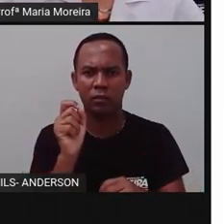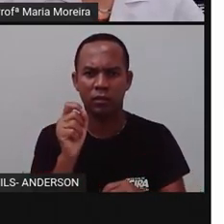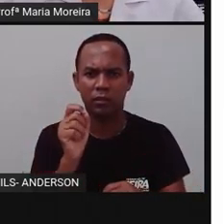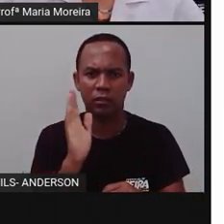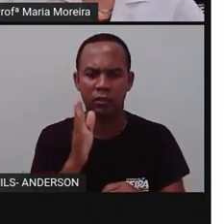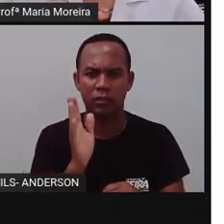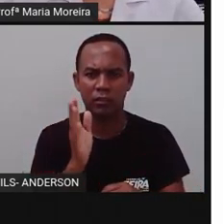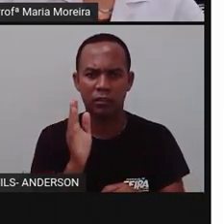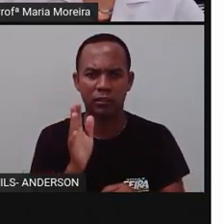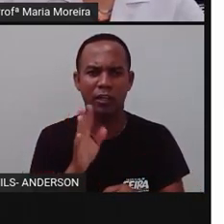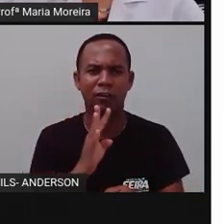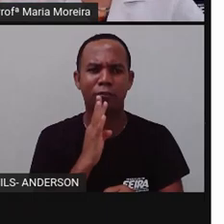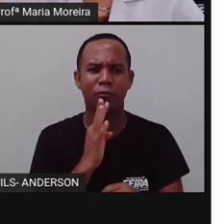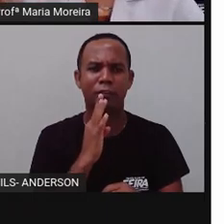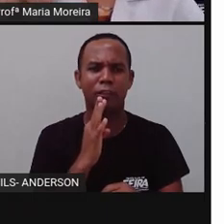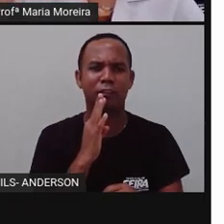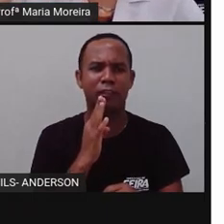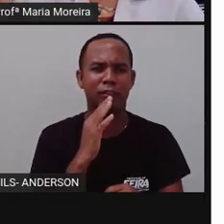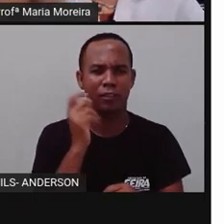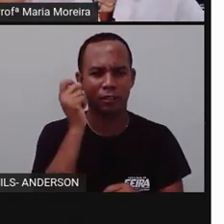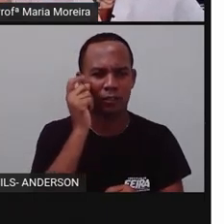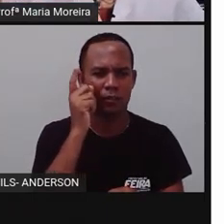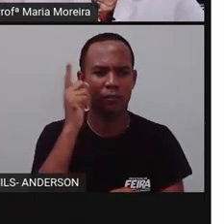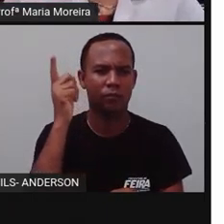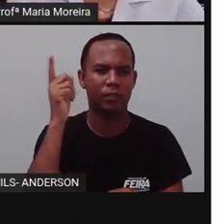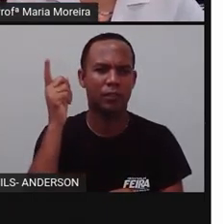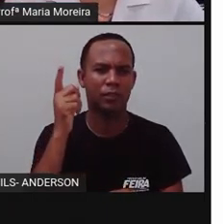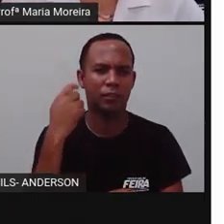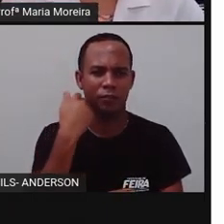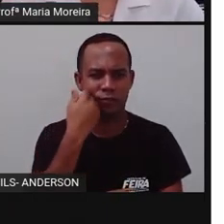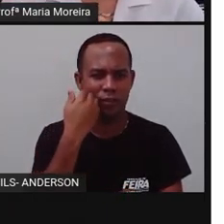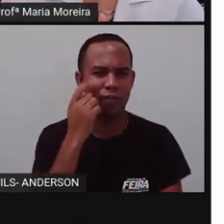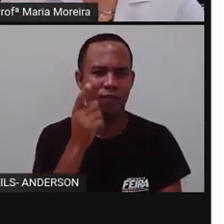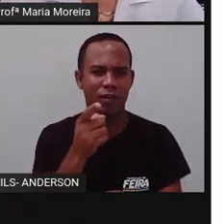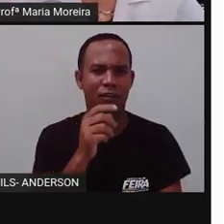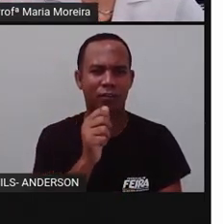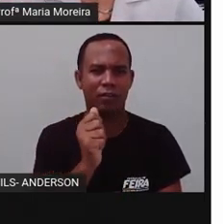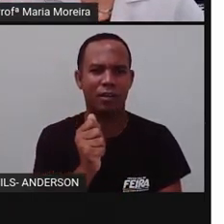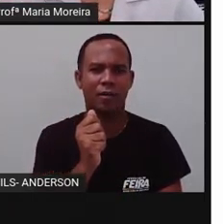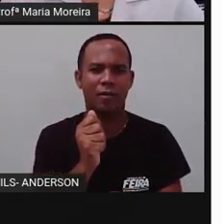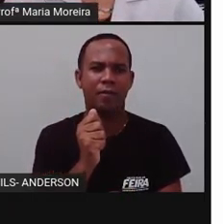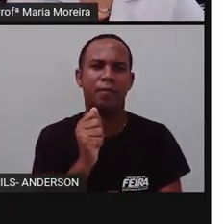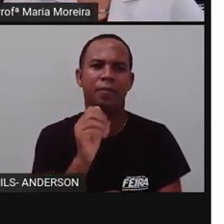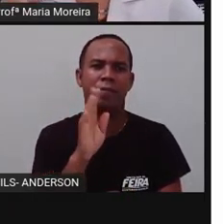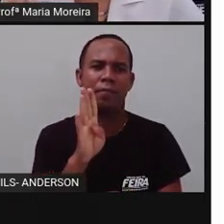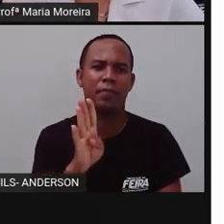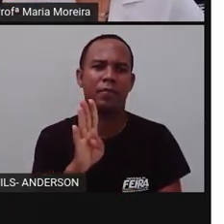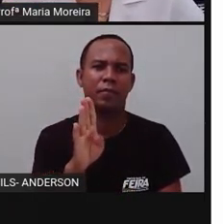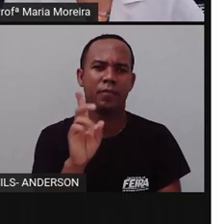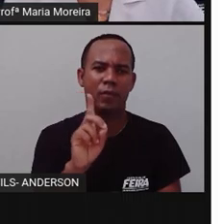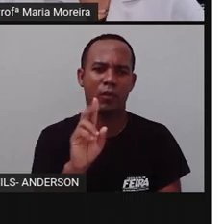malandragens de Abdu. Bem mais, ó, bem mais de uma vez. Como